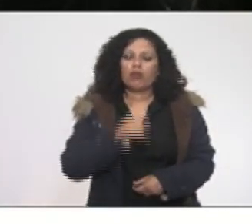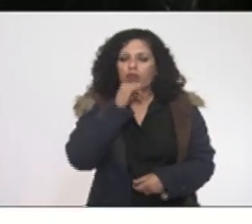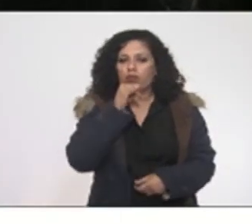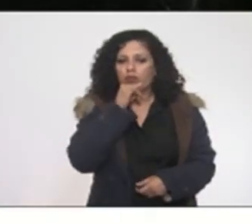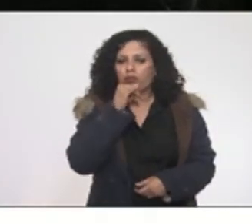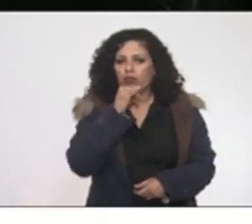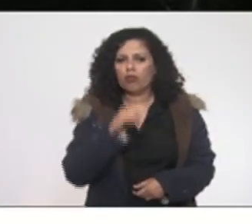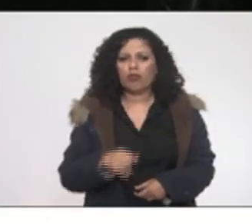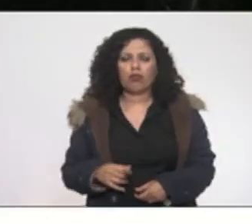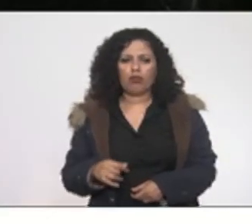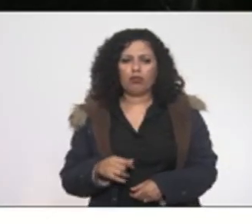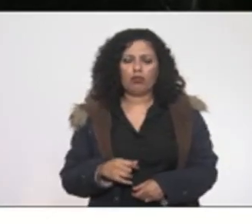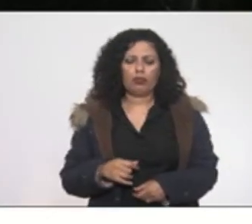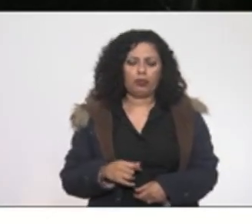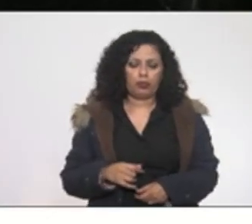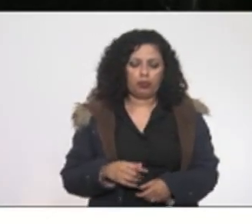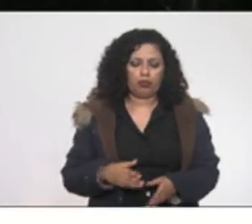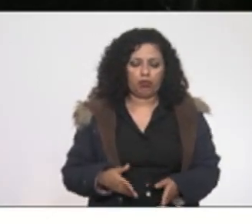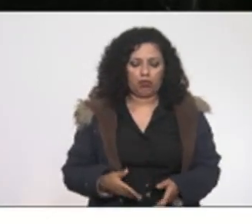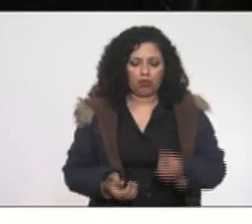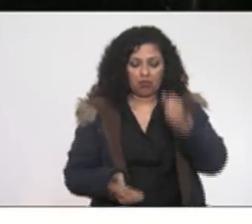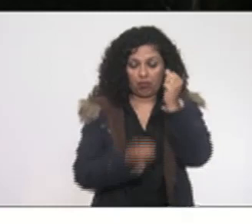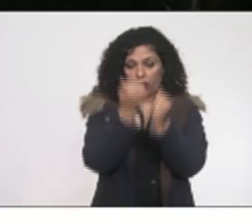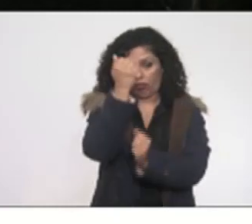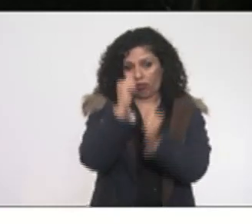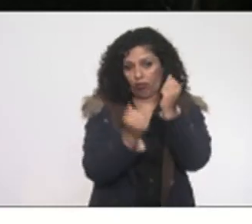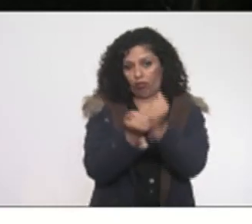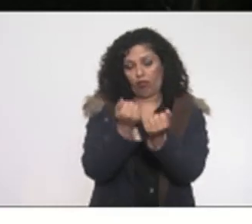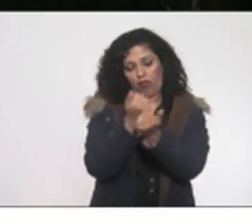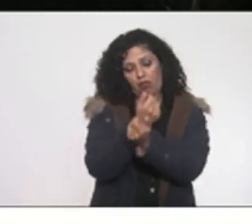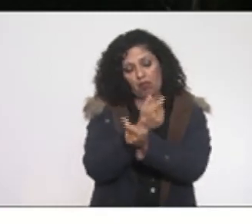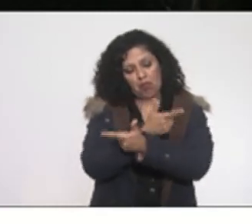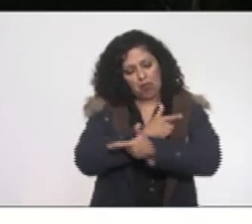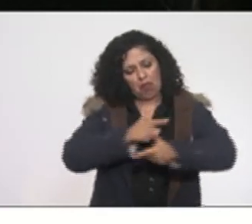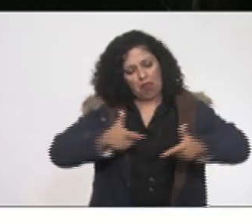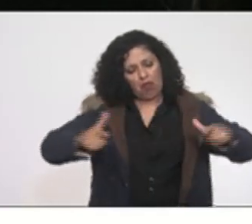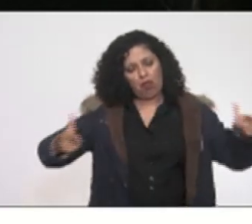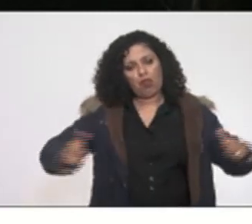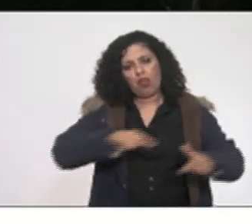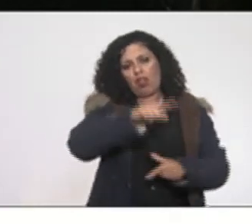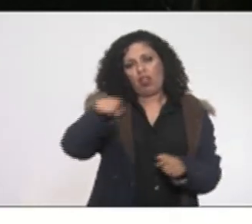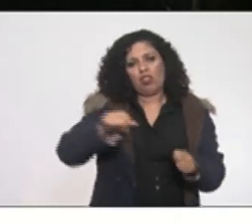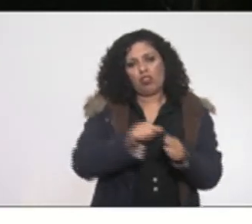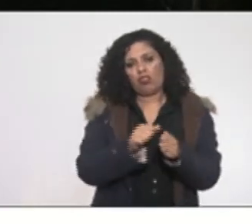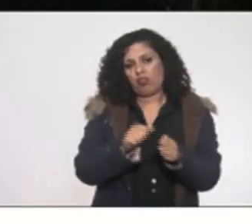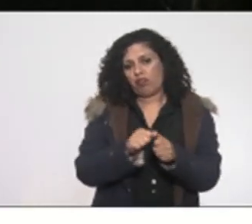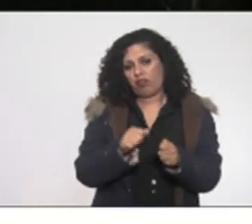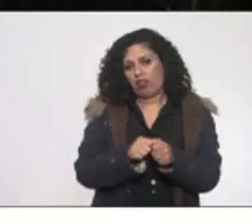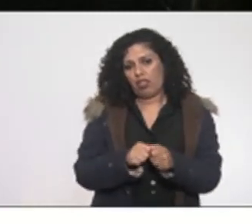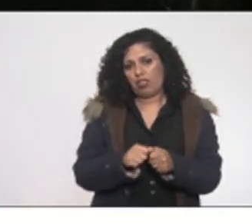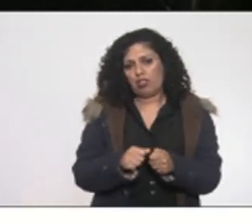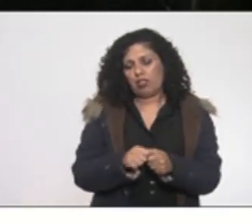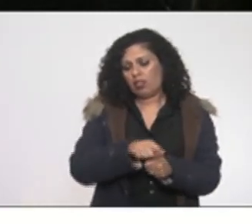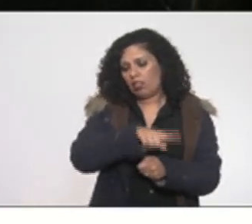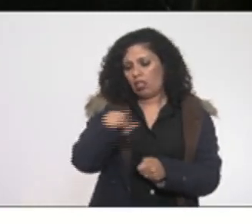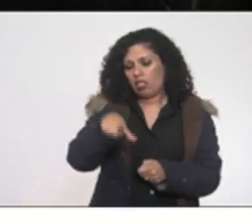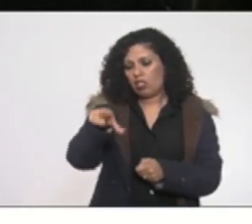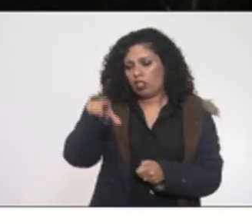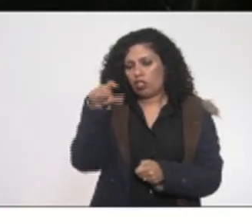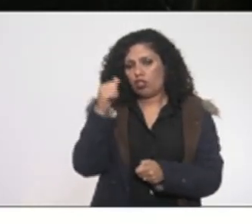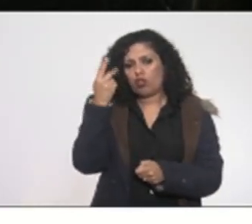Bolívia. Porque as indústrias, por exemplo, que consomem em larga escala, elas muitas vezes, na hora de fazer conta, elas escolhem São Paulo por causa